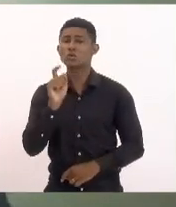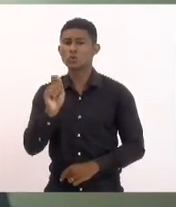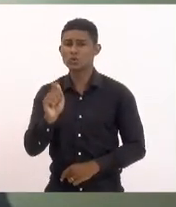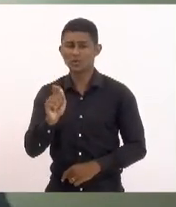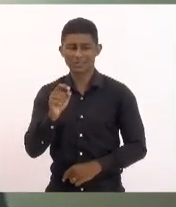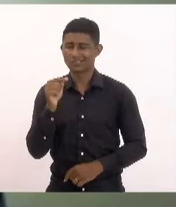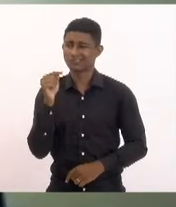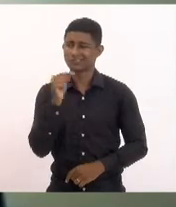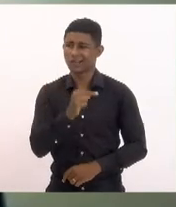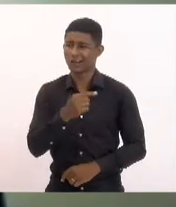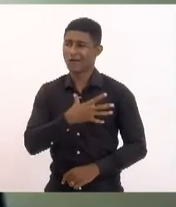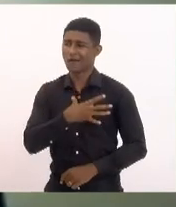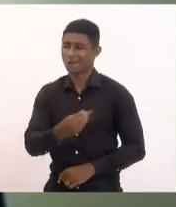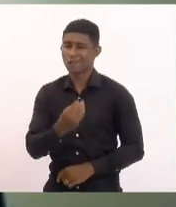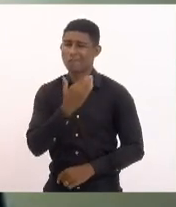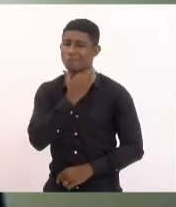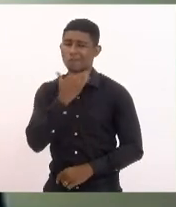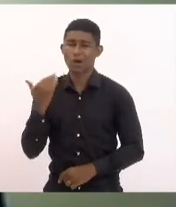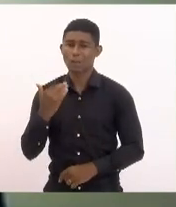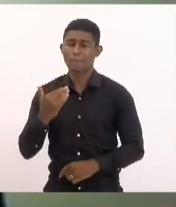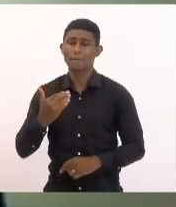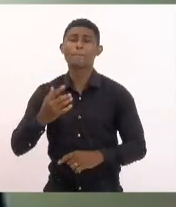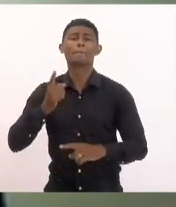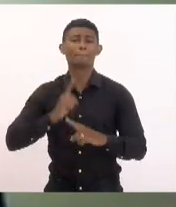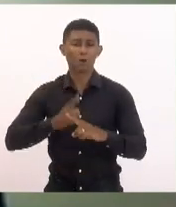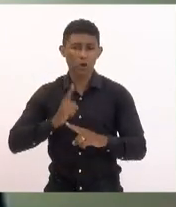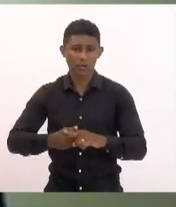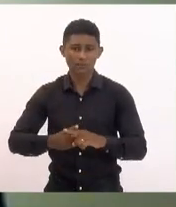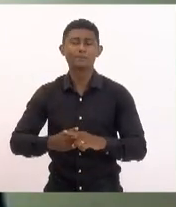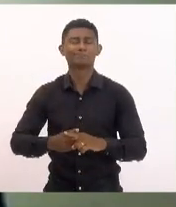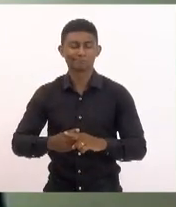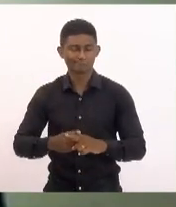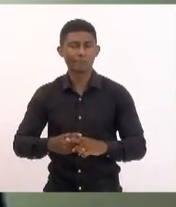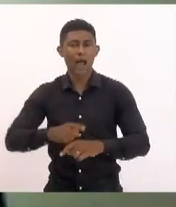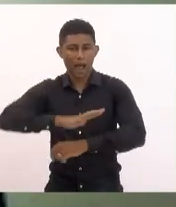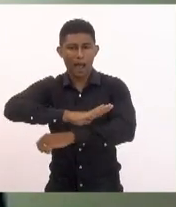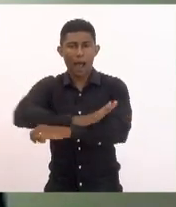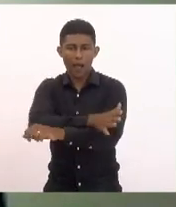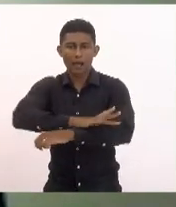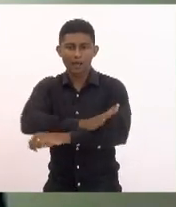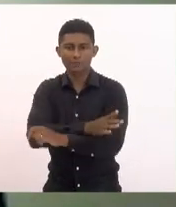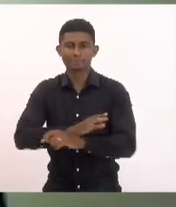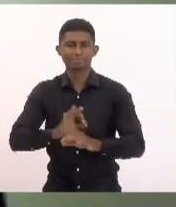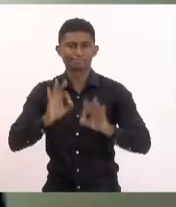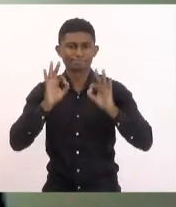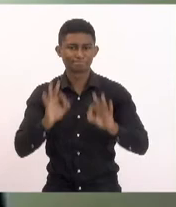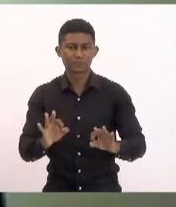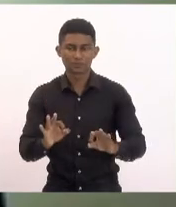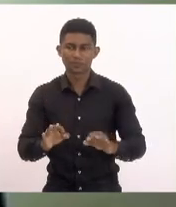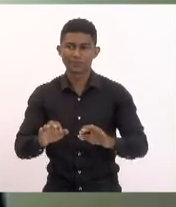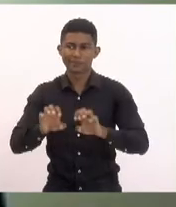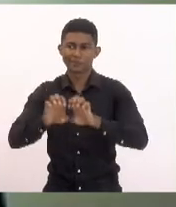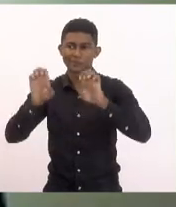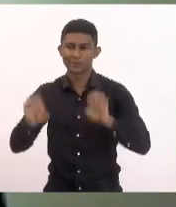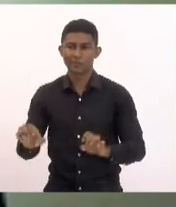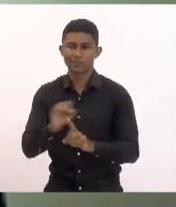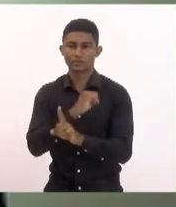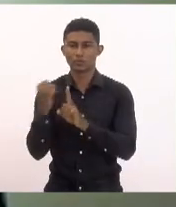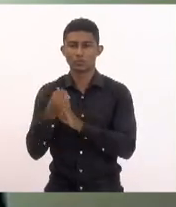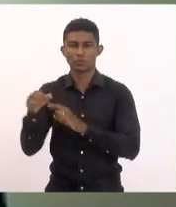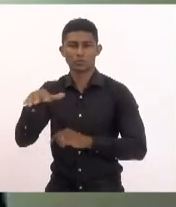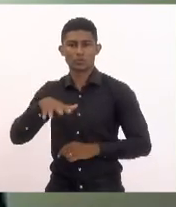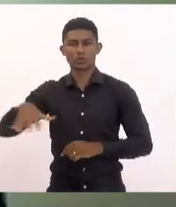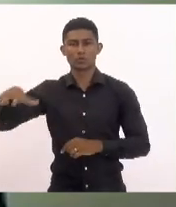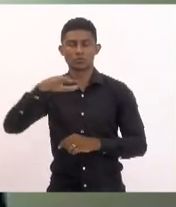da morte violenta de seu filho, há sim indicadores de racismo, um racismo estrutural, há sim